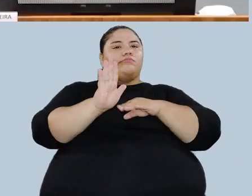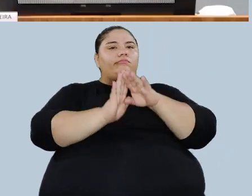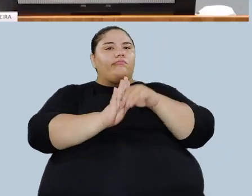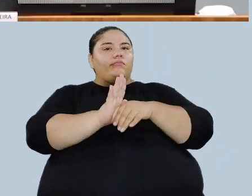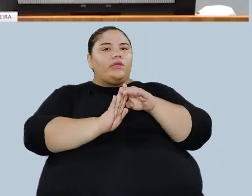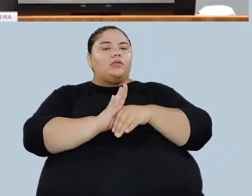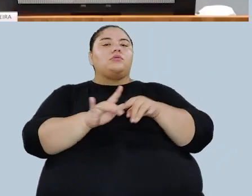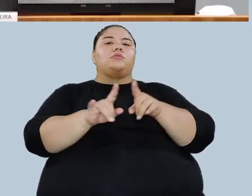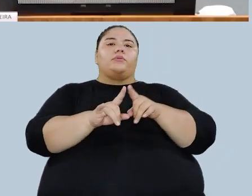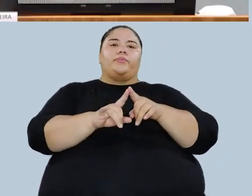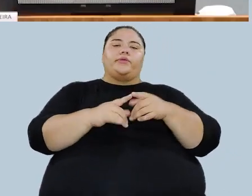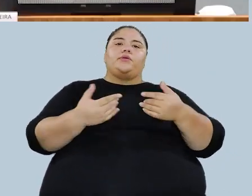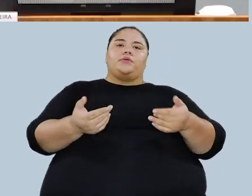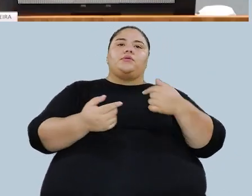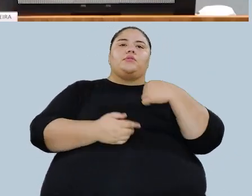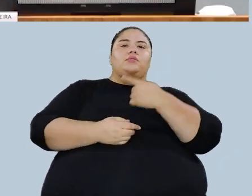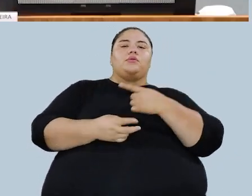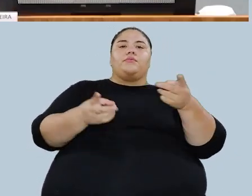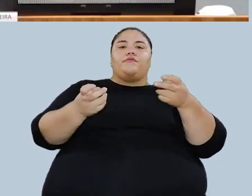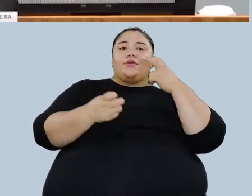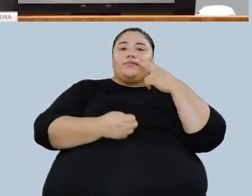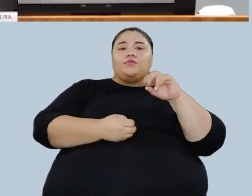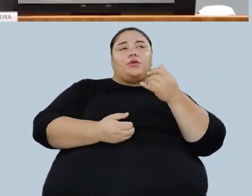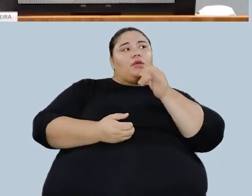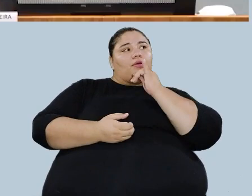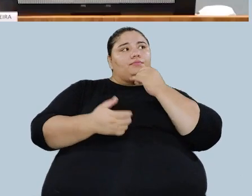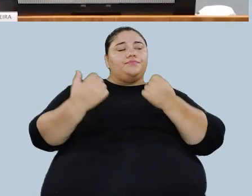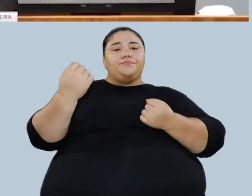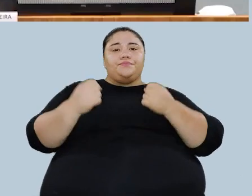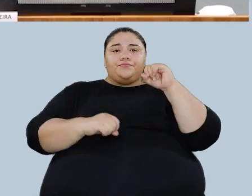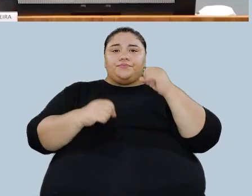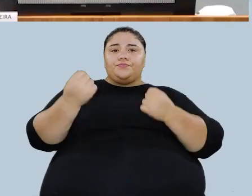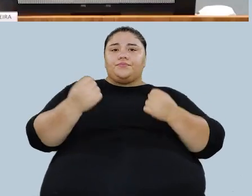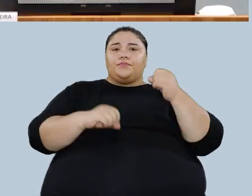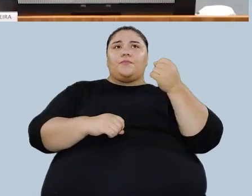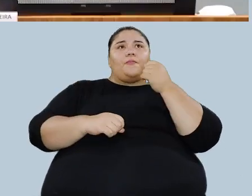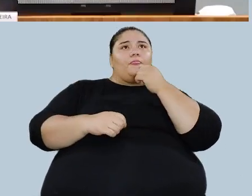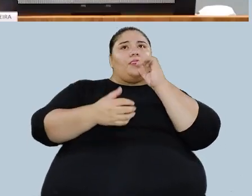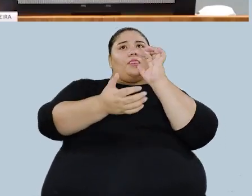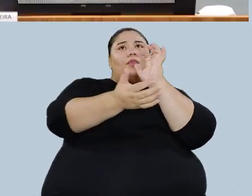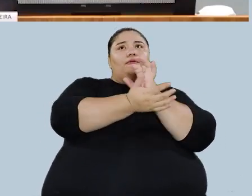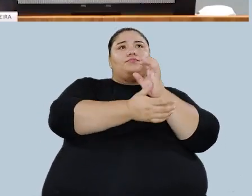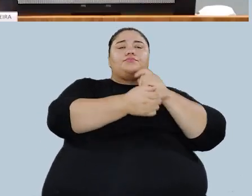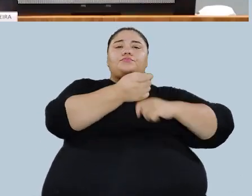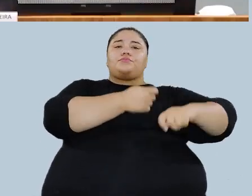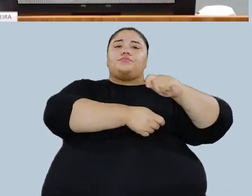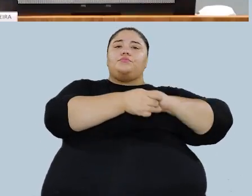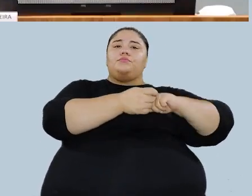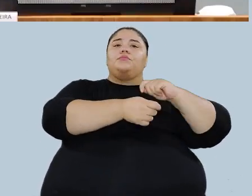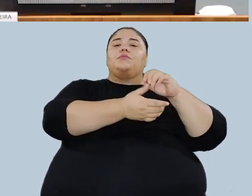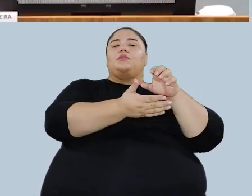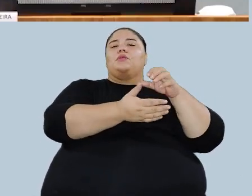monofásico, terminamos por ver a indústria do sistema financeiro todo,